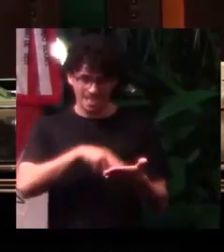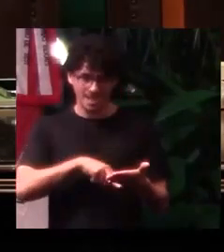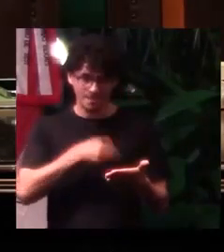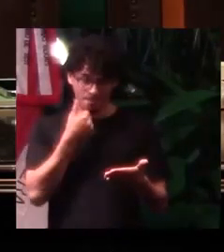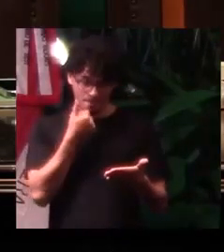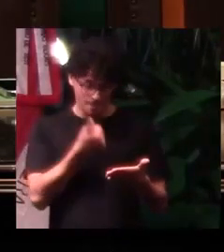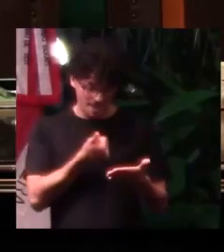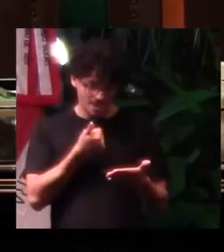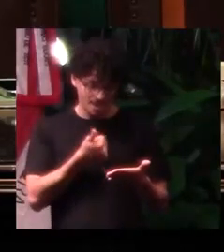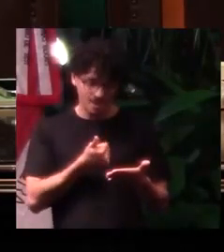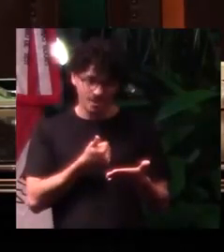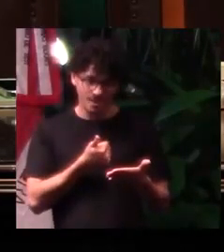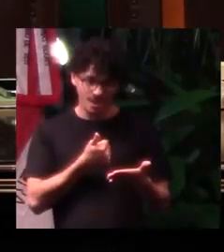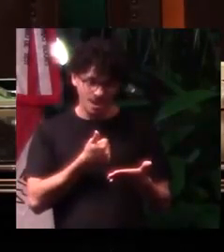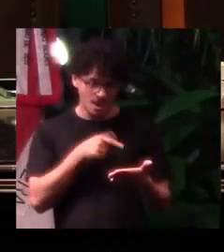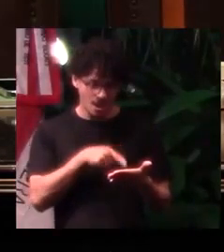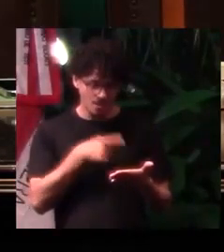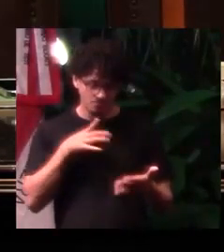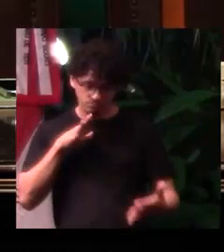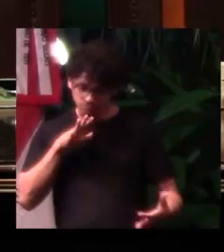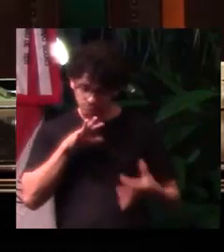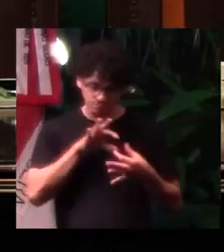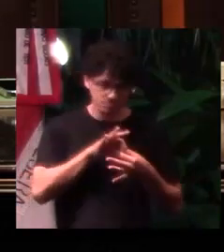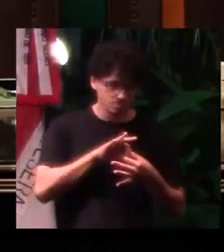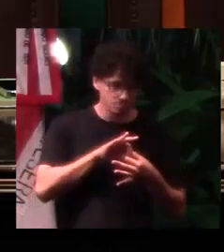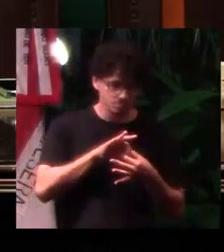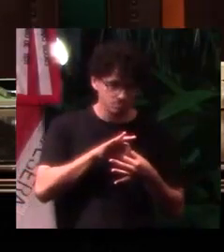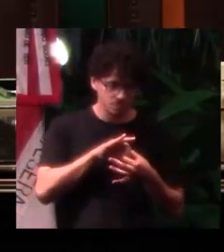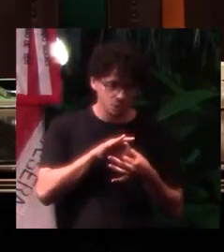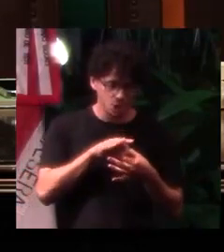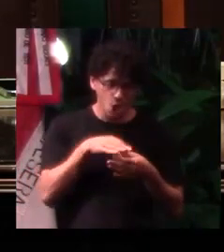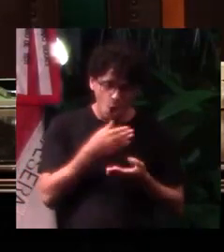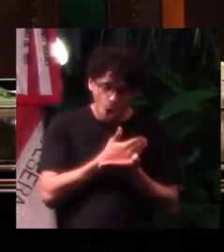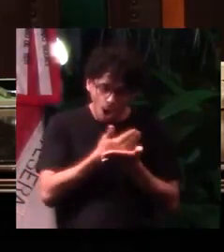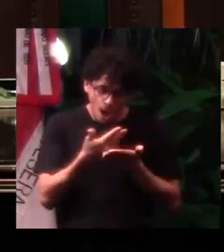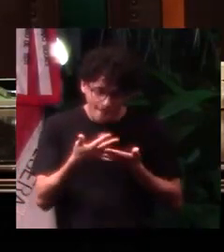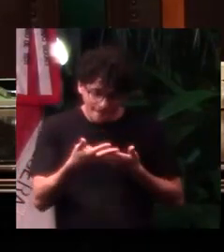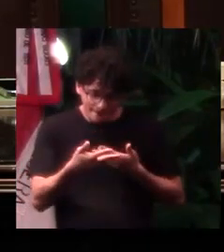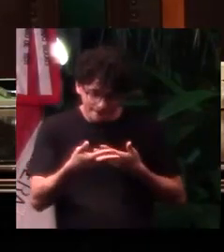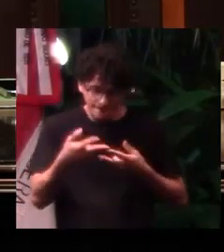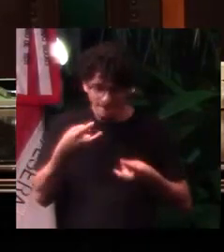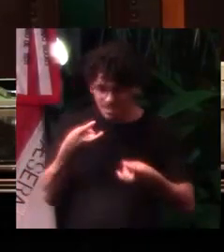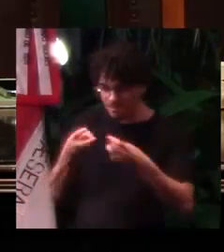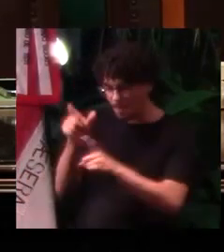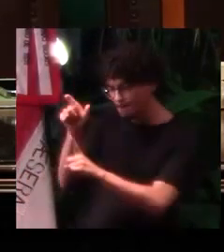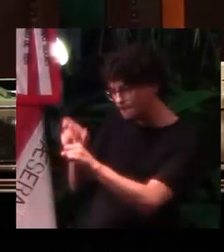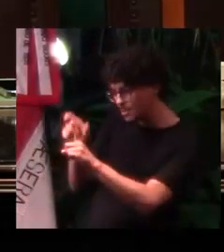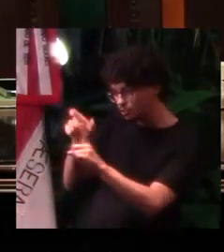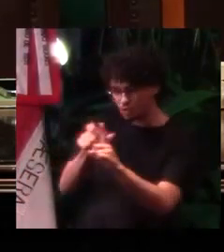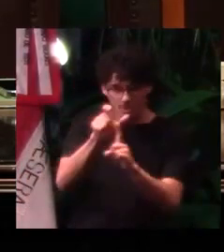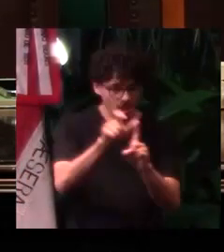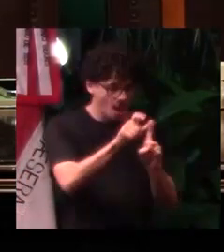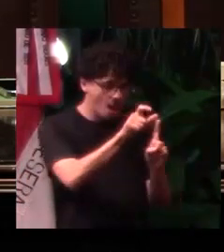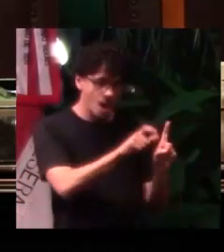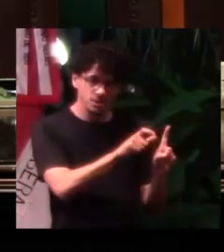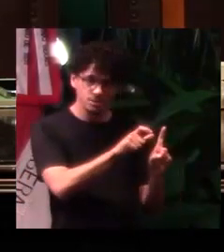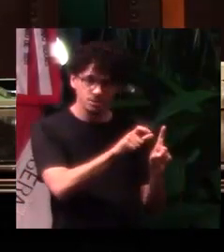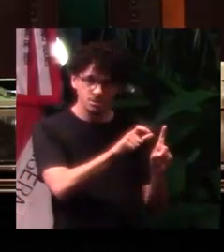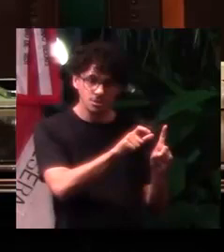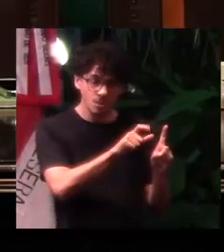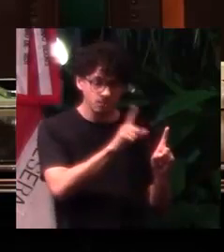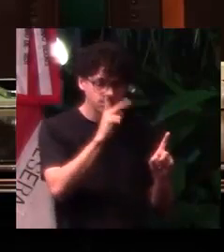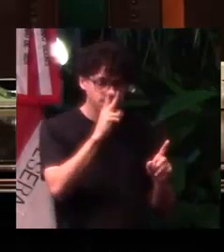ele se envolve e começa a perceber os personagens como se